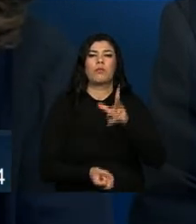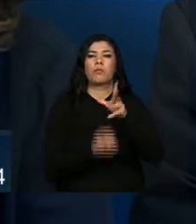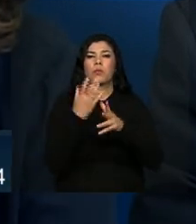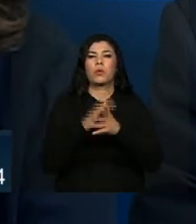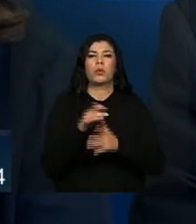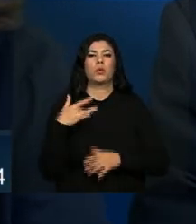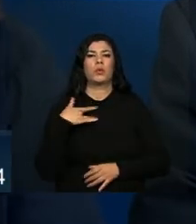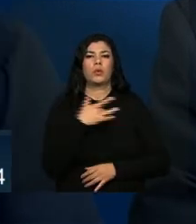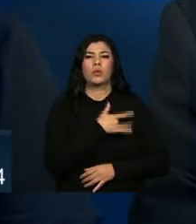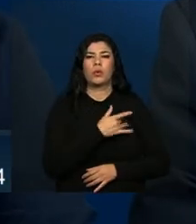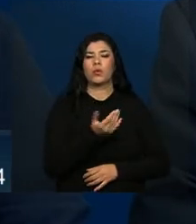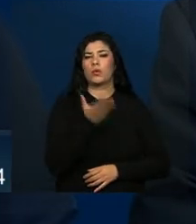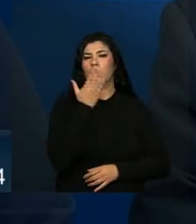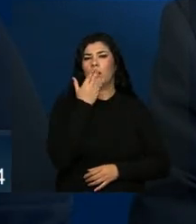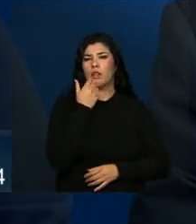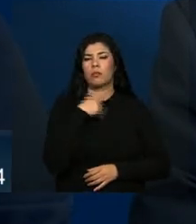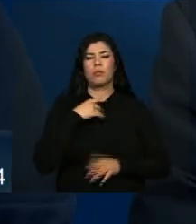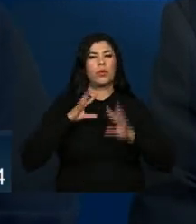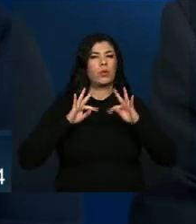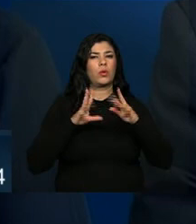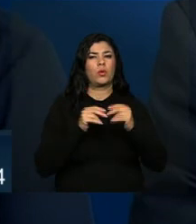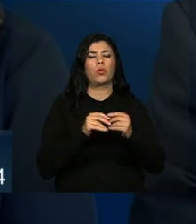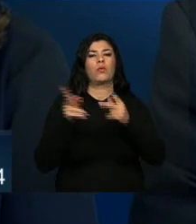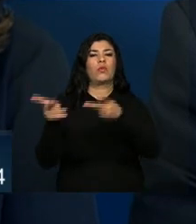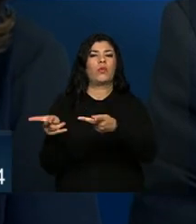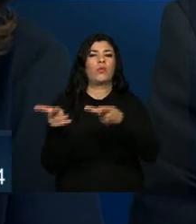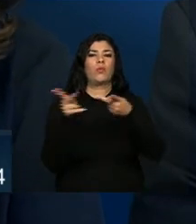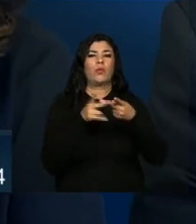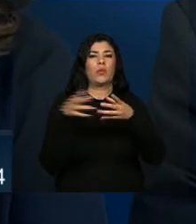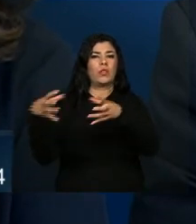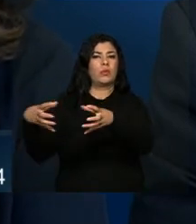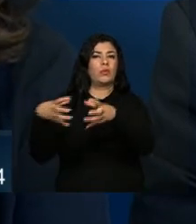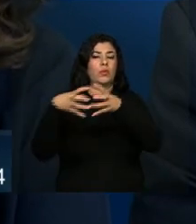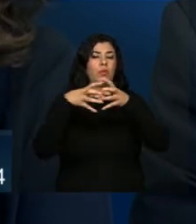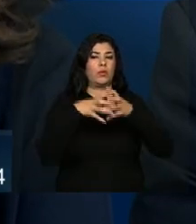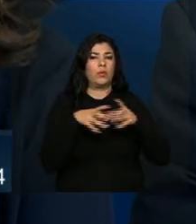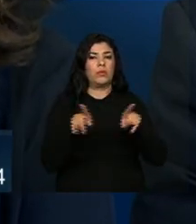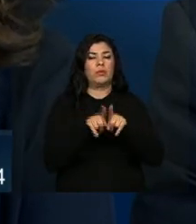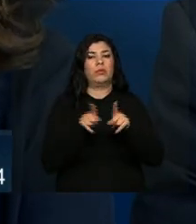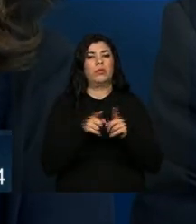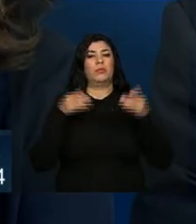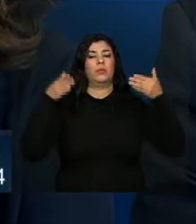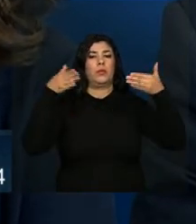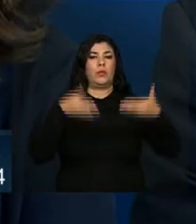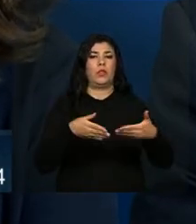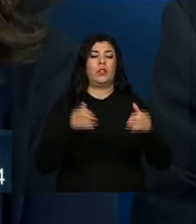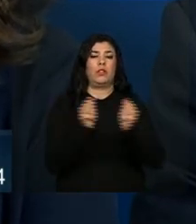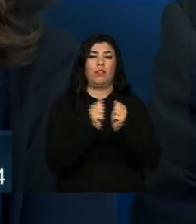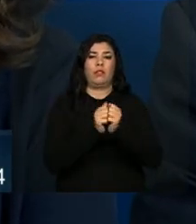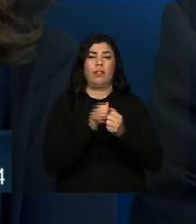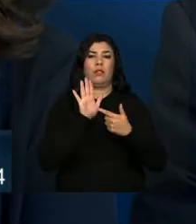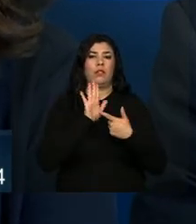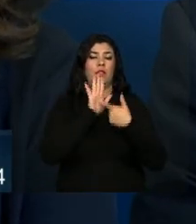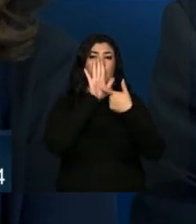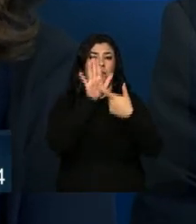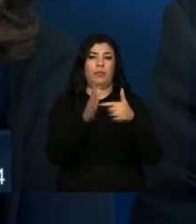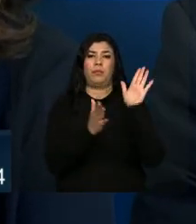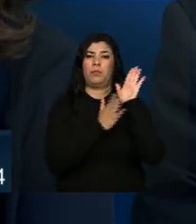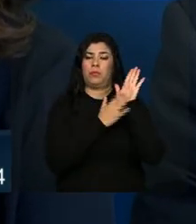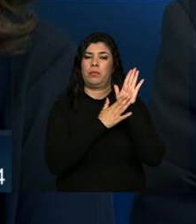saúde alimentos serão convidados na a participar apresentando